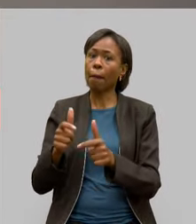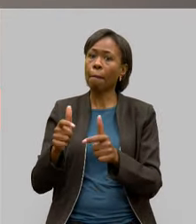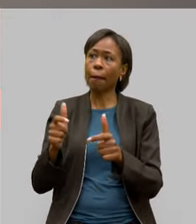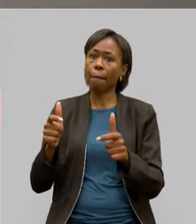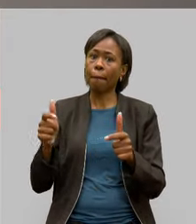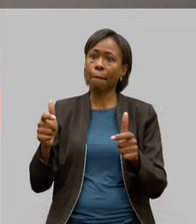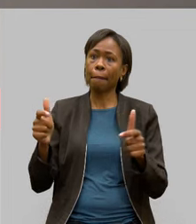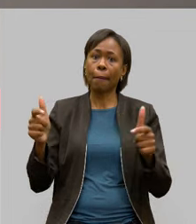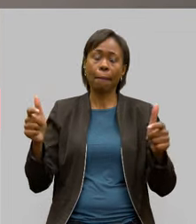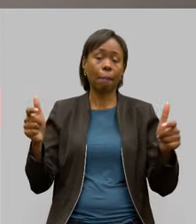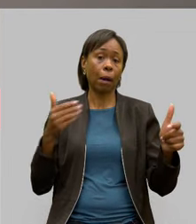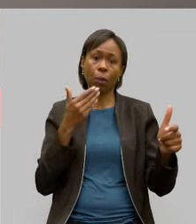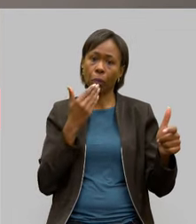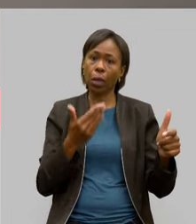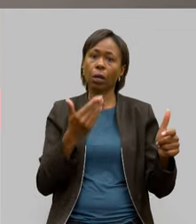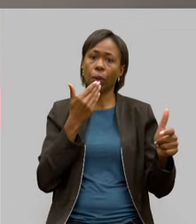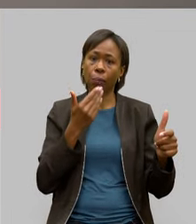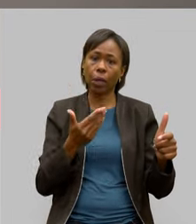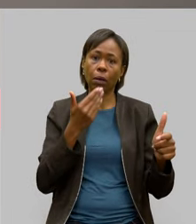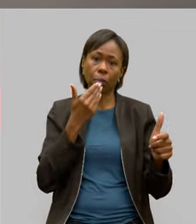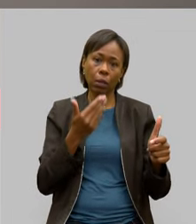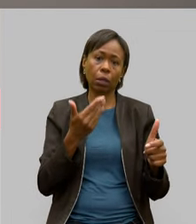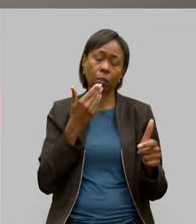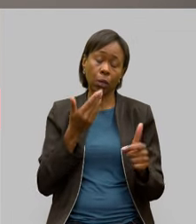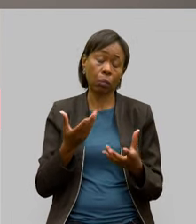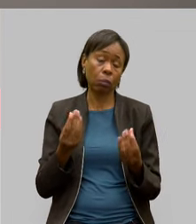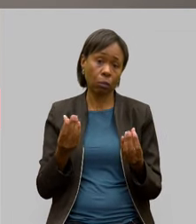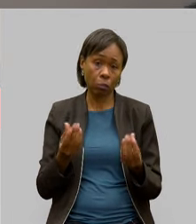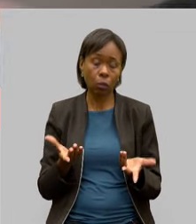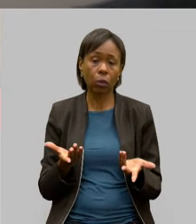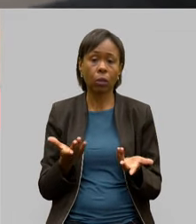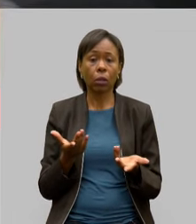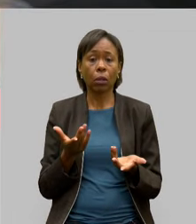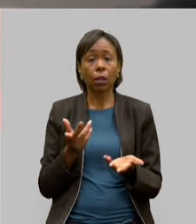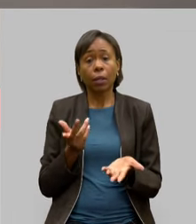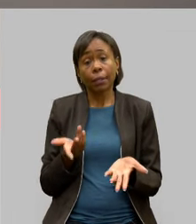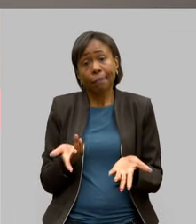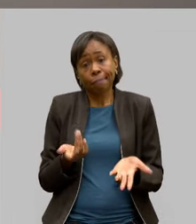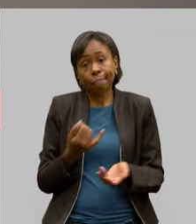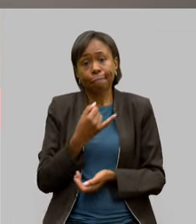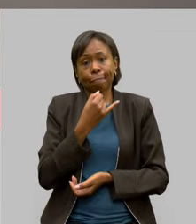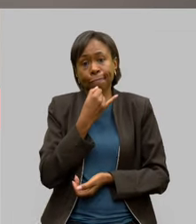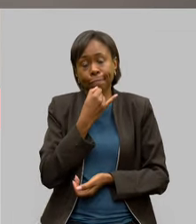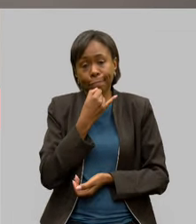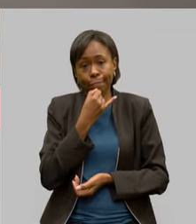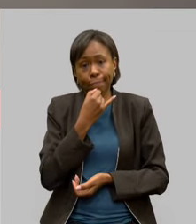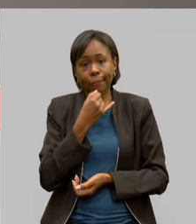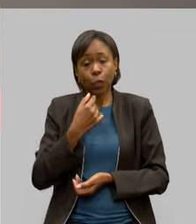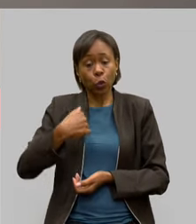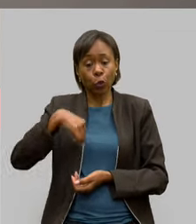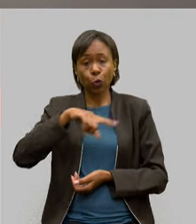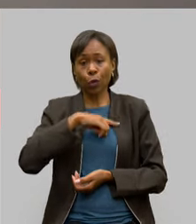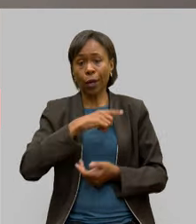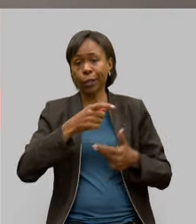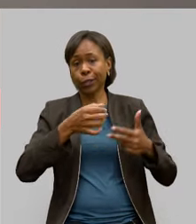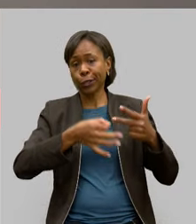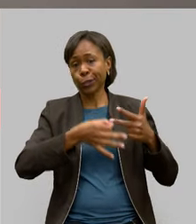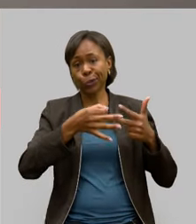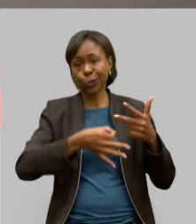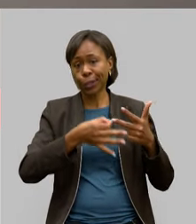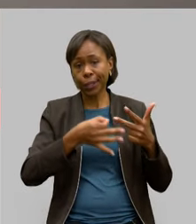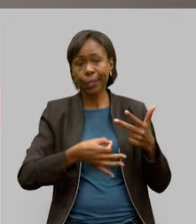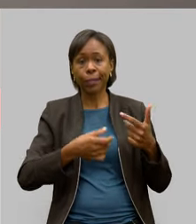e eu acho que na verdade é lamentável que nós tenhamos que decidir sobre casos